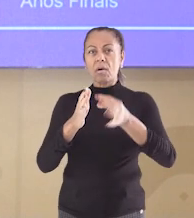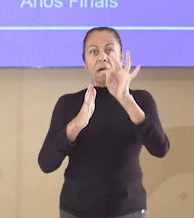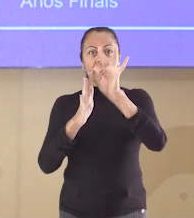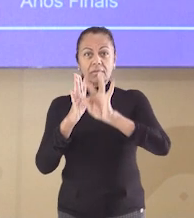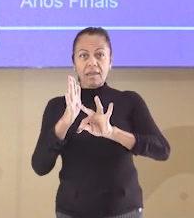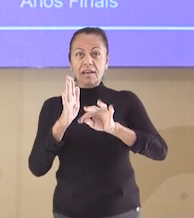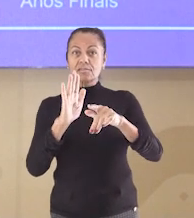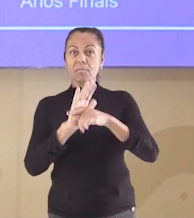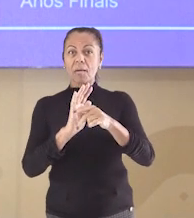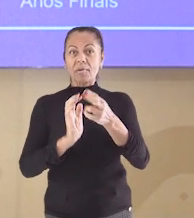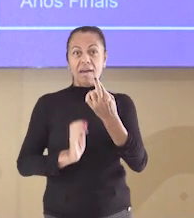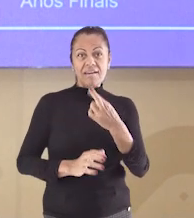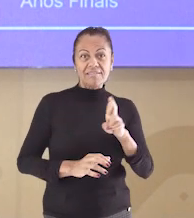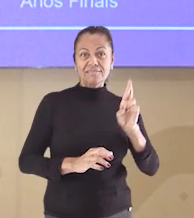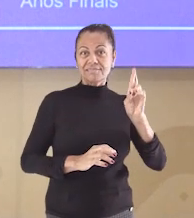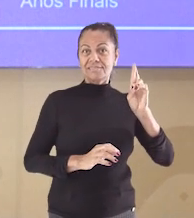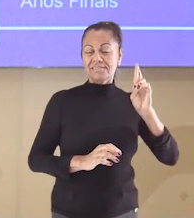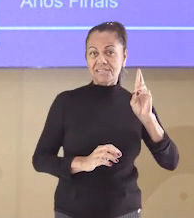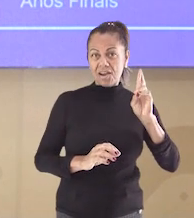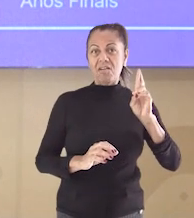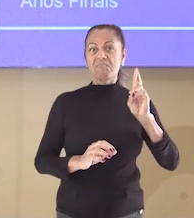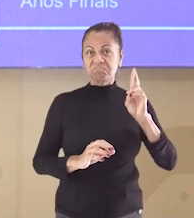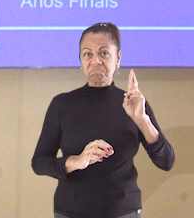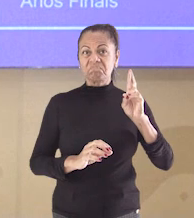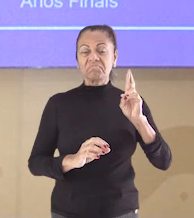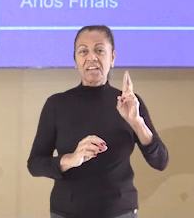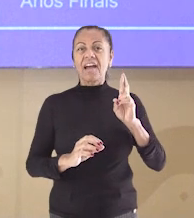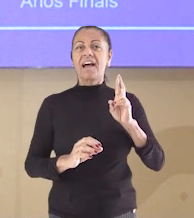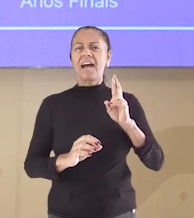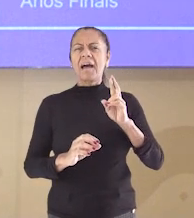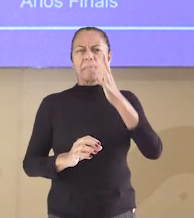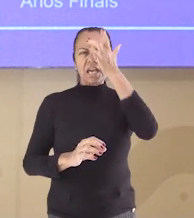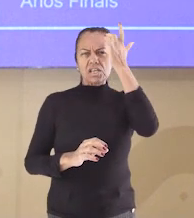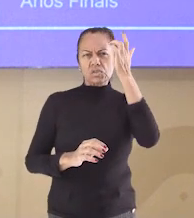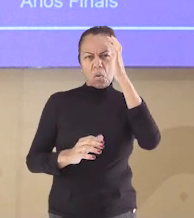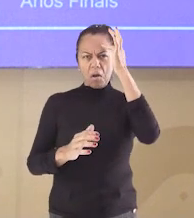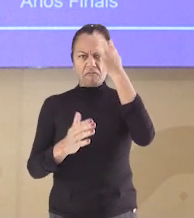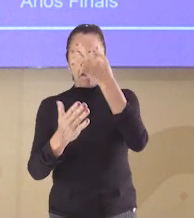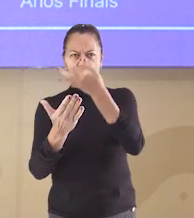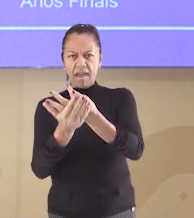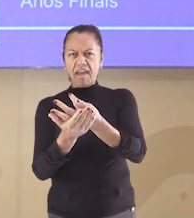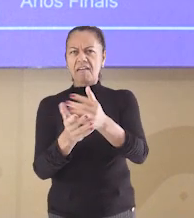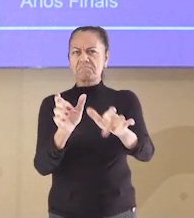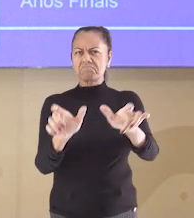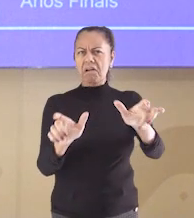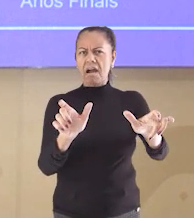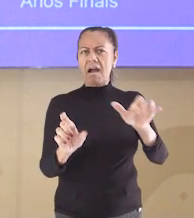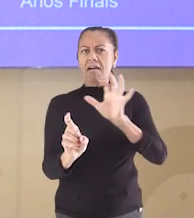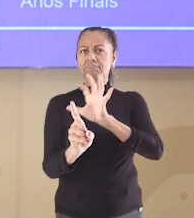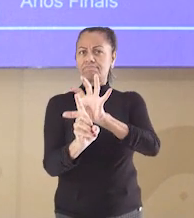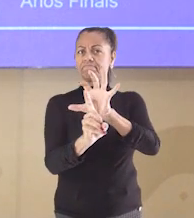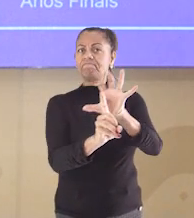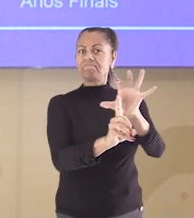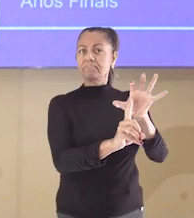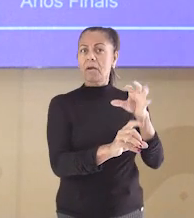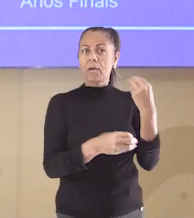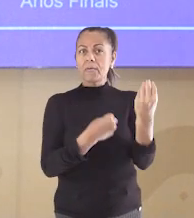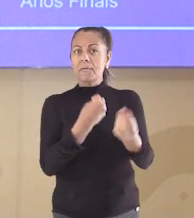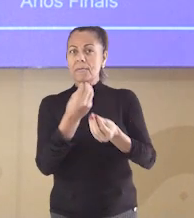textos sagrados influenciam os fiéis a vivenciar os ensinamentos de suas religiões.